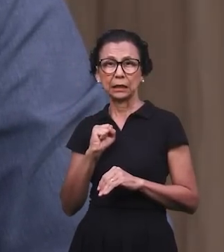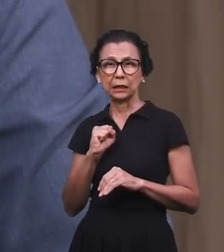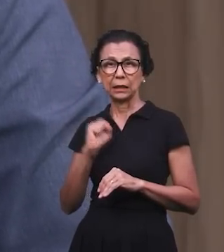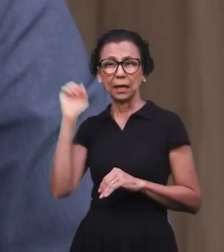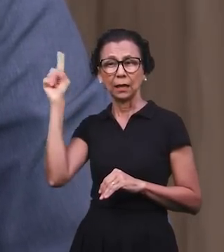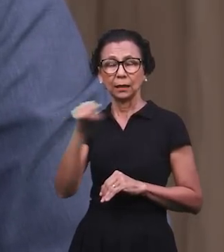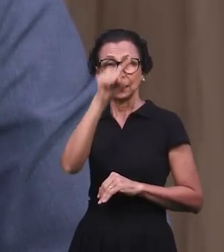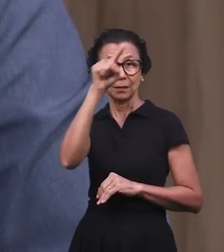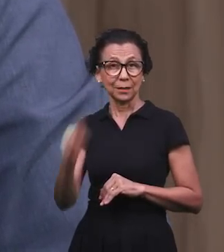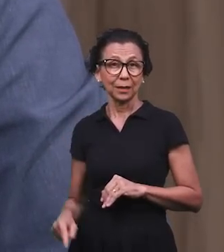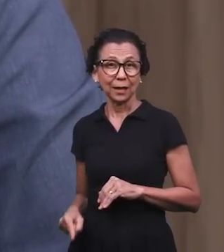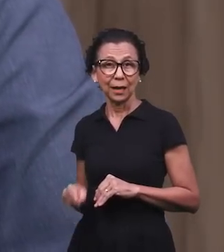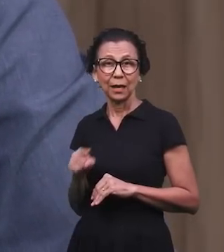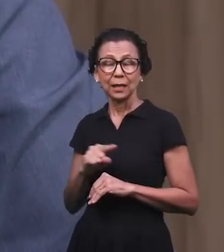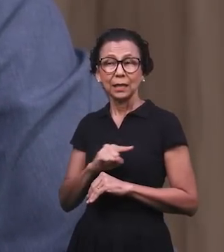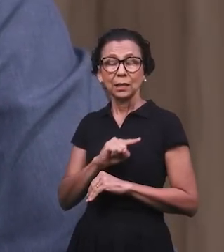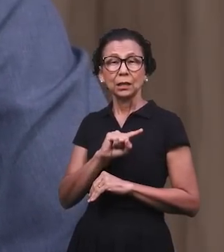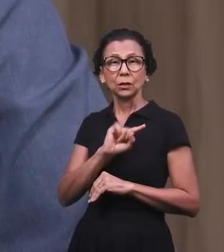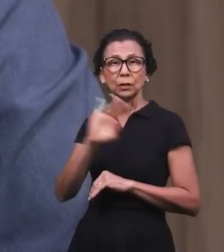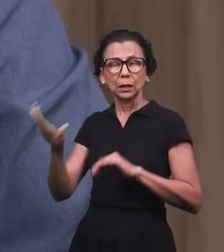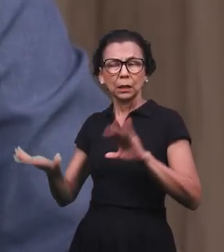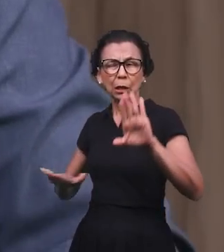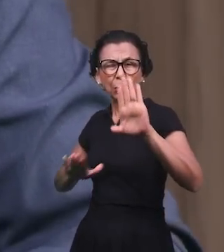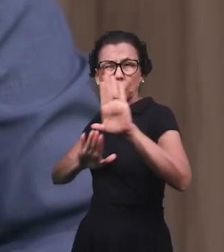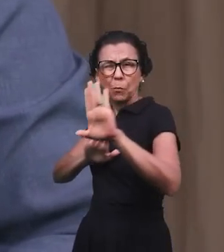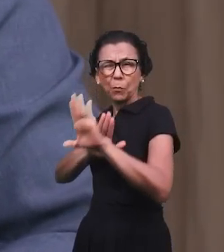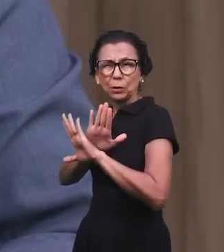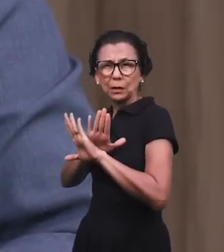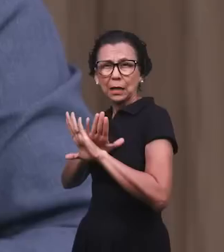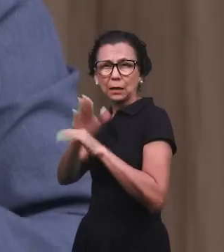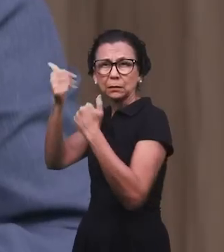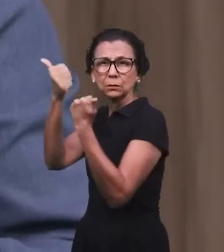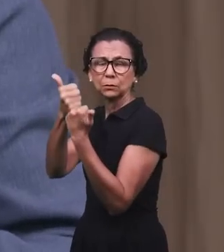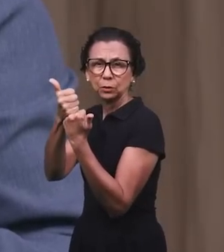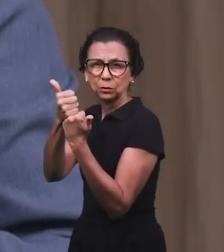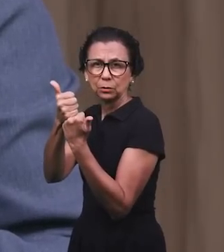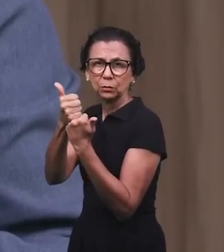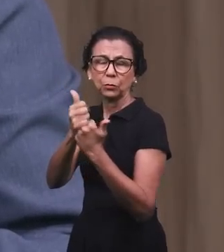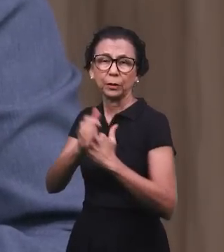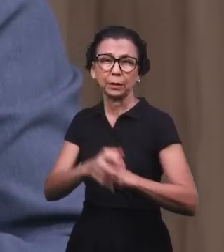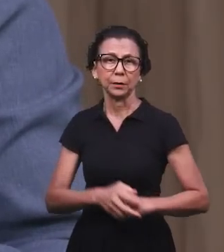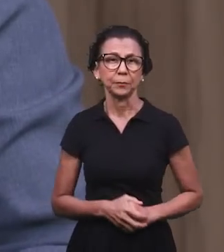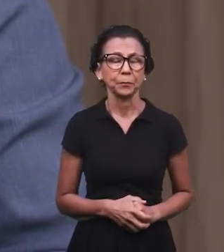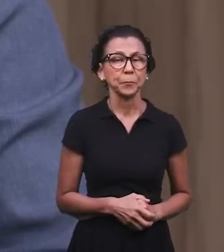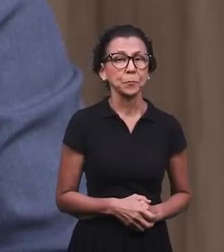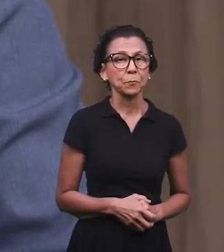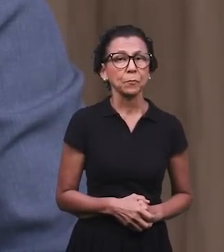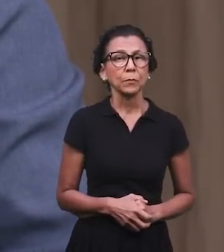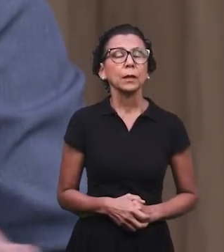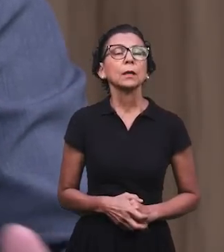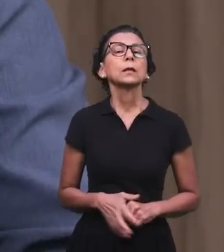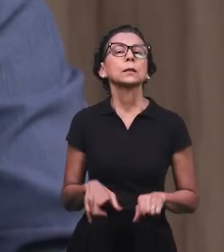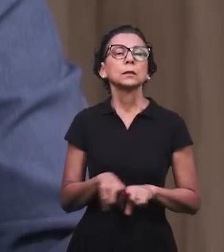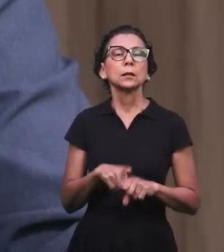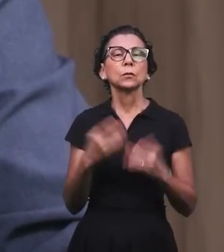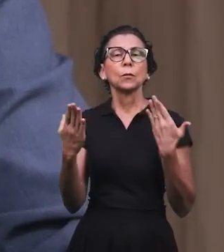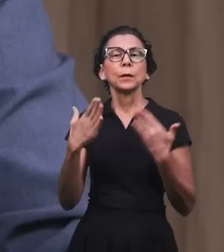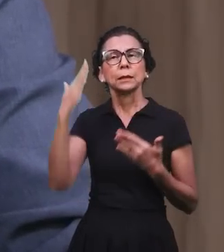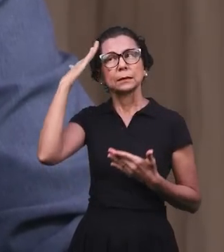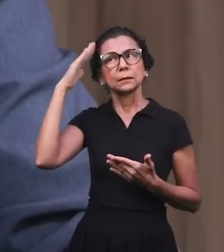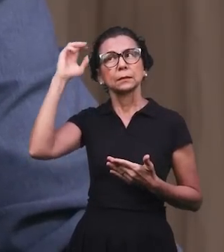de Salomão. E Salomão, naquilo também que ele não pecou, ele é um tipo do Espírito Santo. Por quê? Porque o que Salomão iria